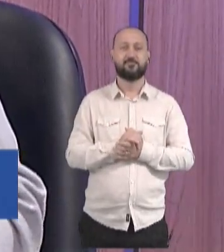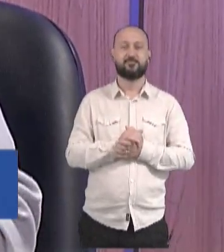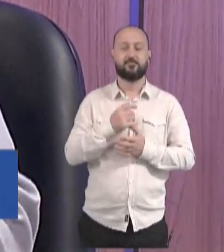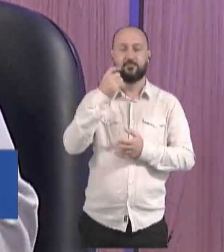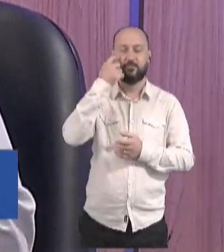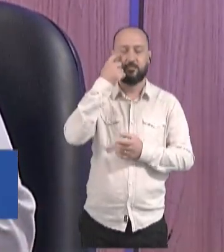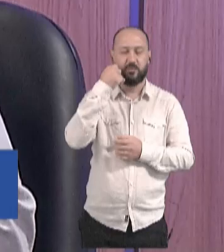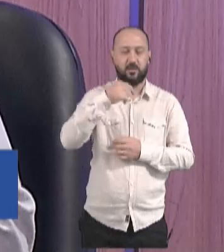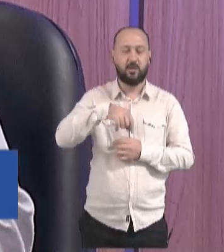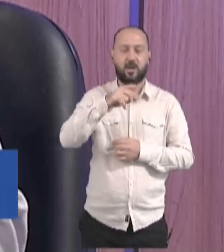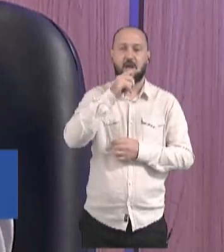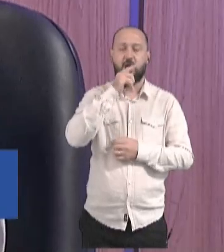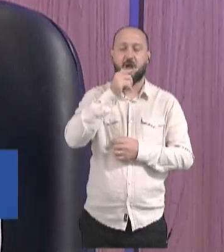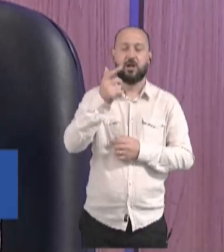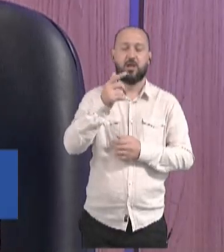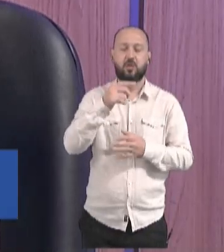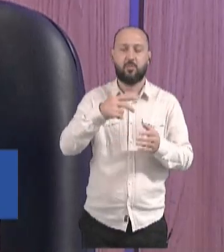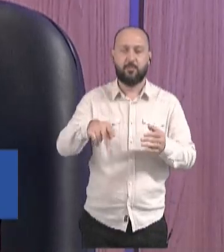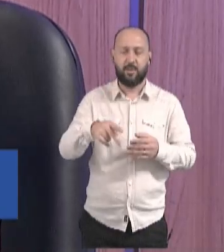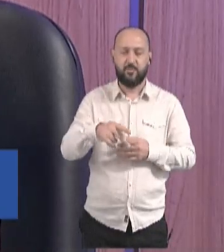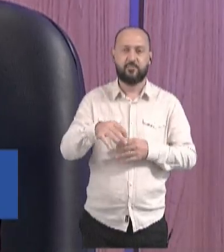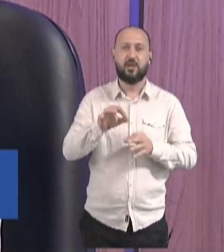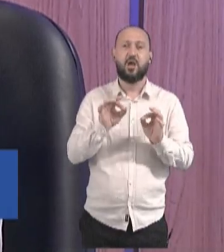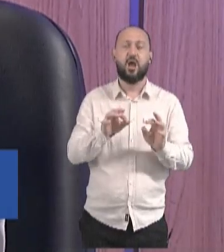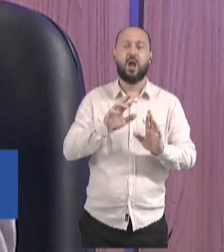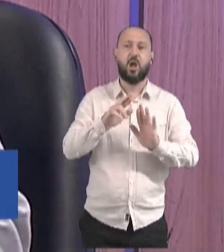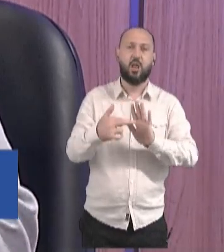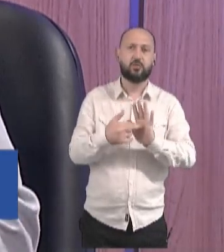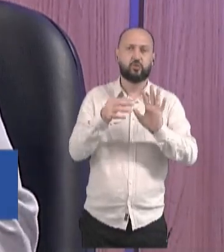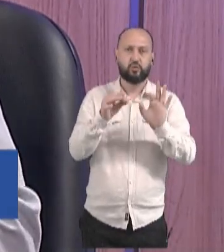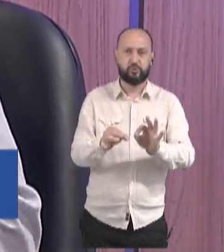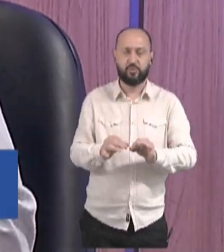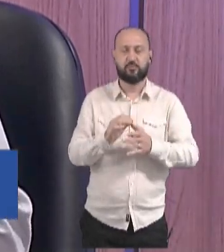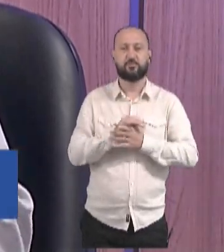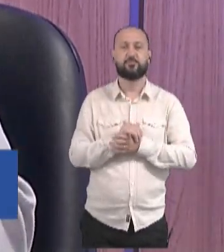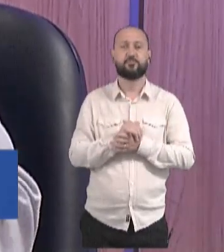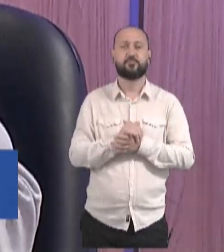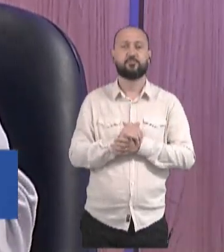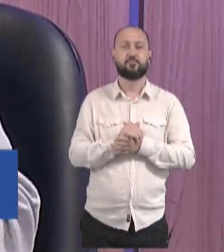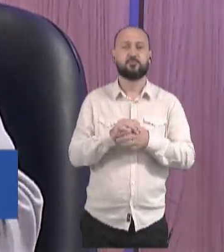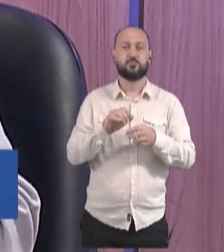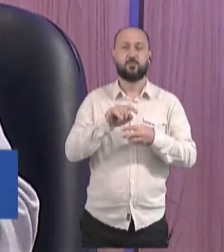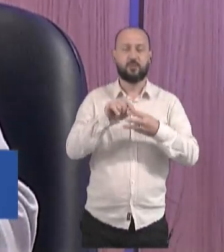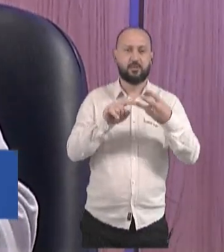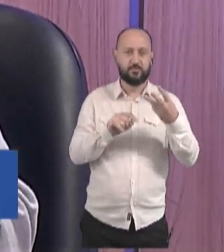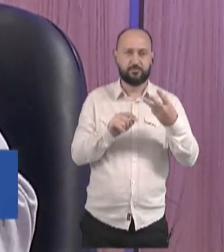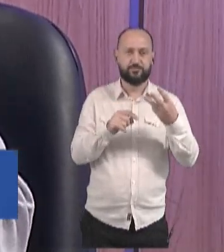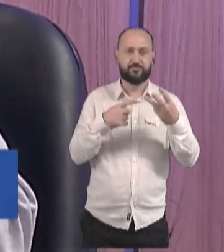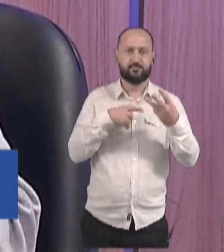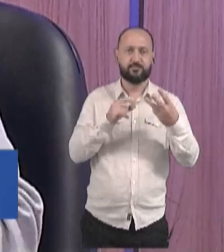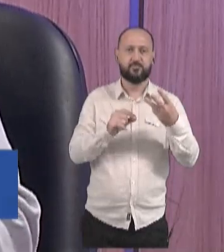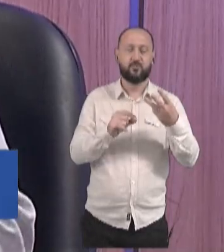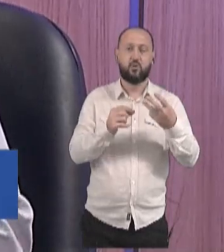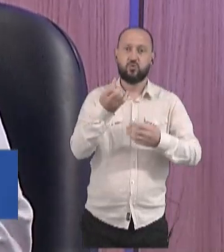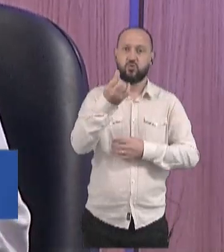de uma hidrovia do Rio Paraguai devidamente regulamentada. Então, esses são os 3 pontos, aliás, os 6 pontos